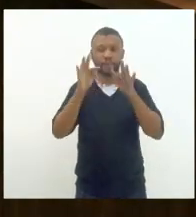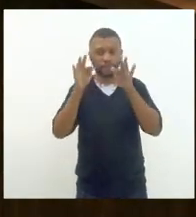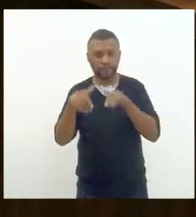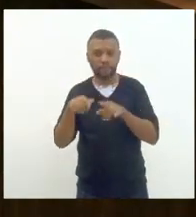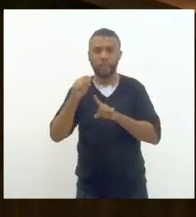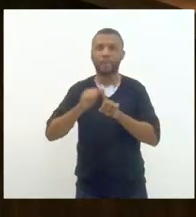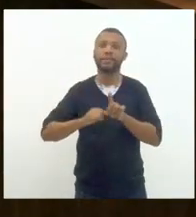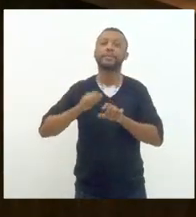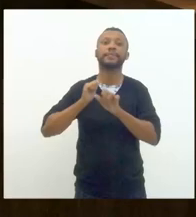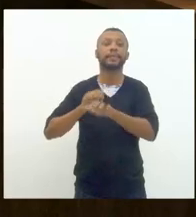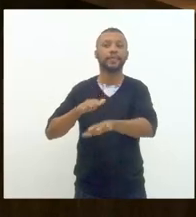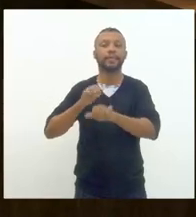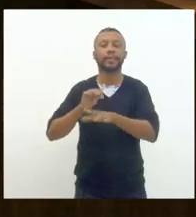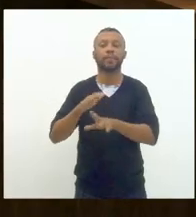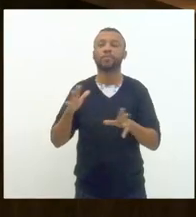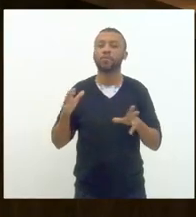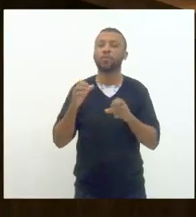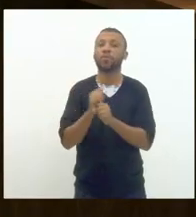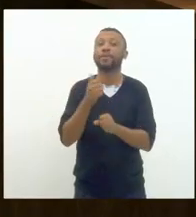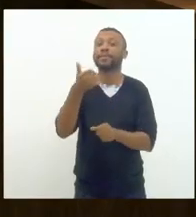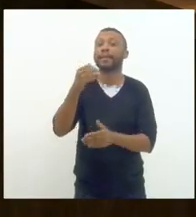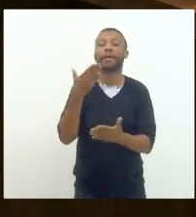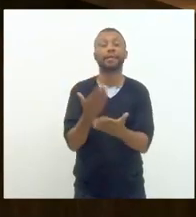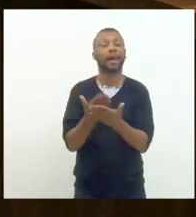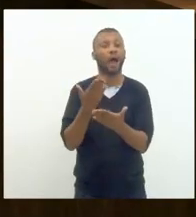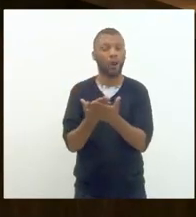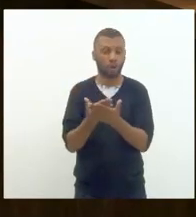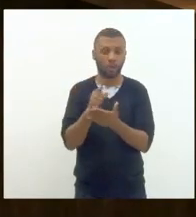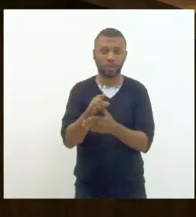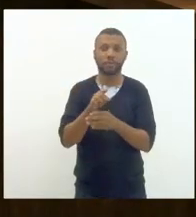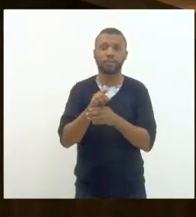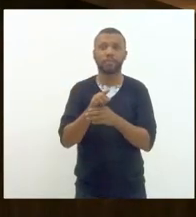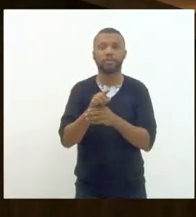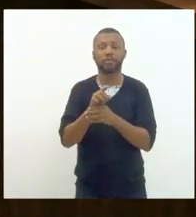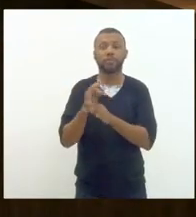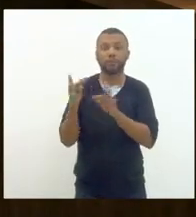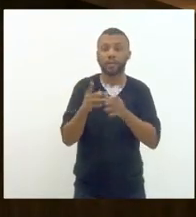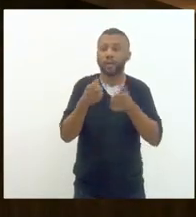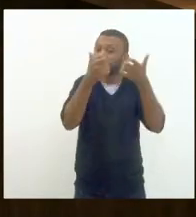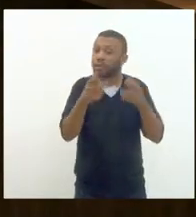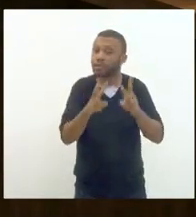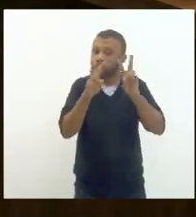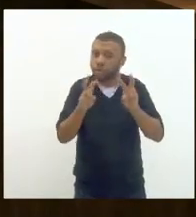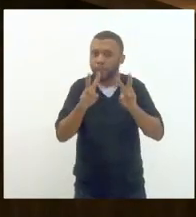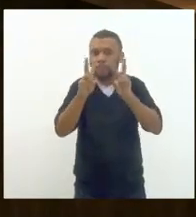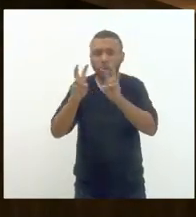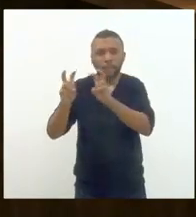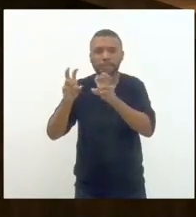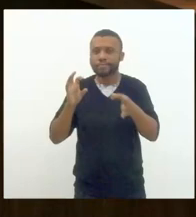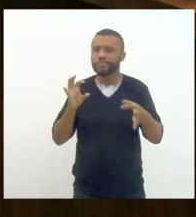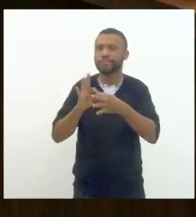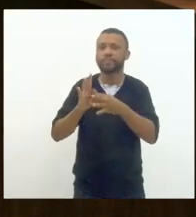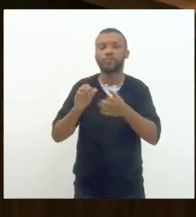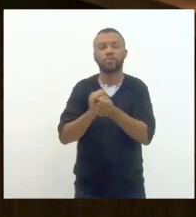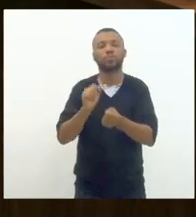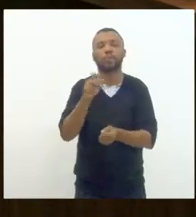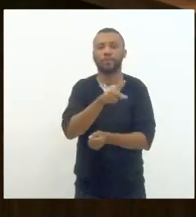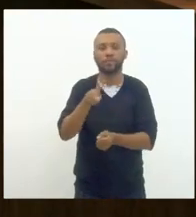de setembro. São 10 aulas, todas elas versando sobre esses temas, com